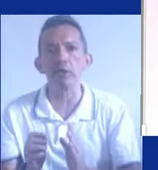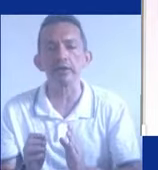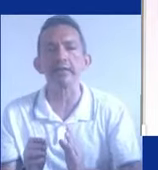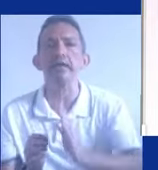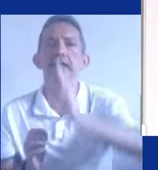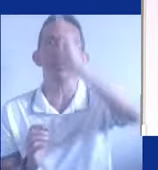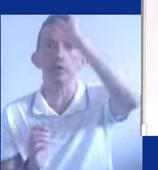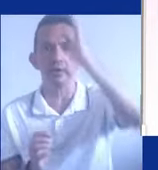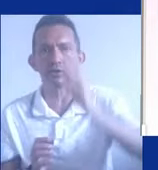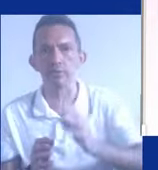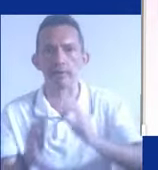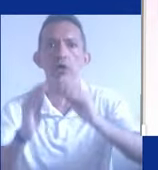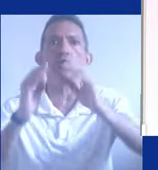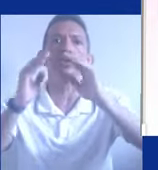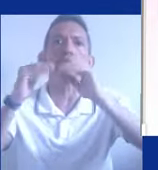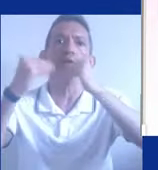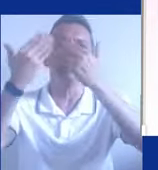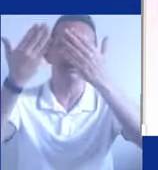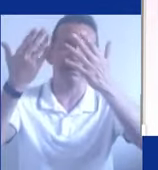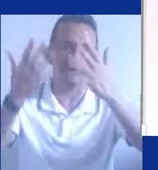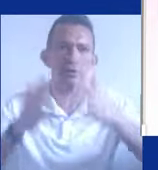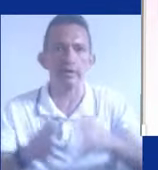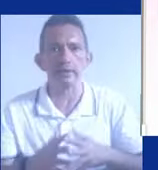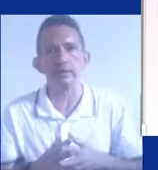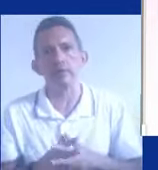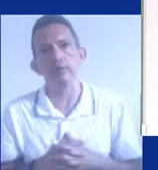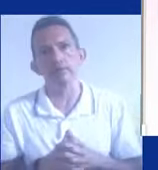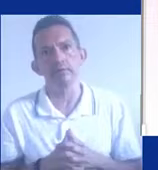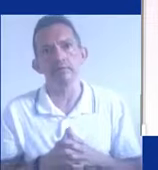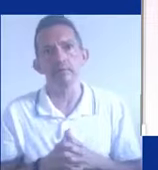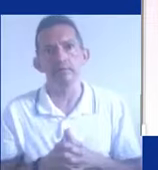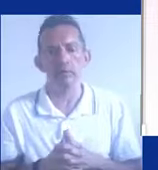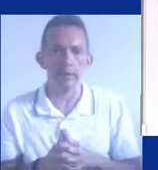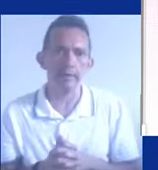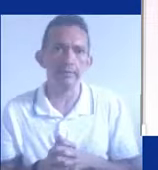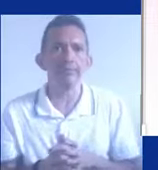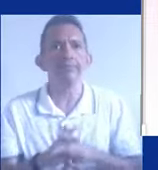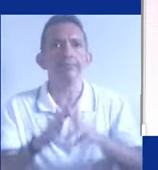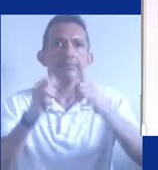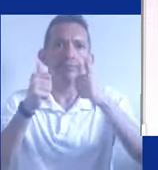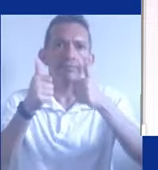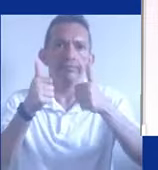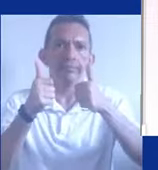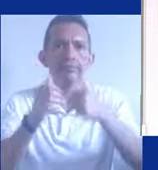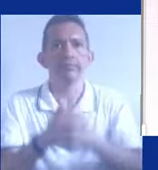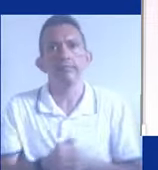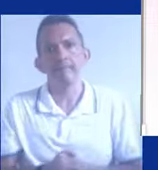transporta é o liso. Para onde? Para fora da célula. Ok?